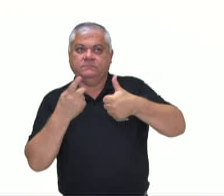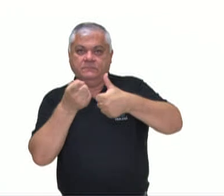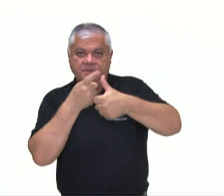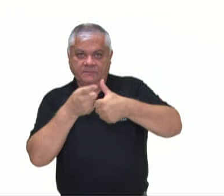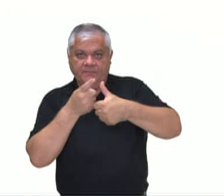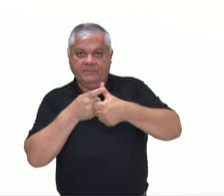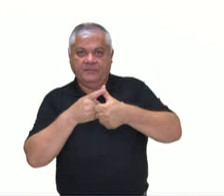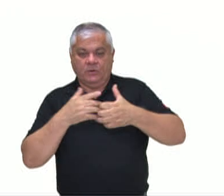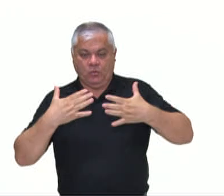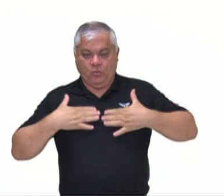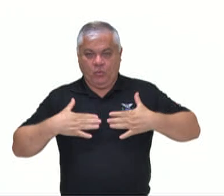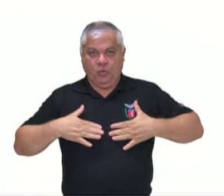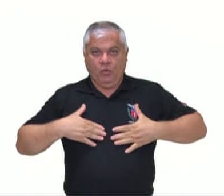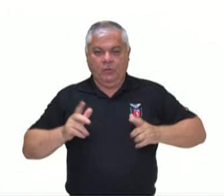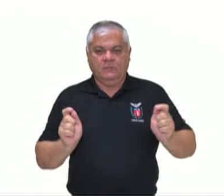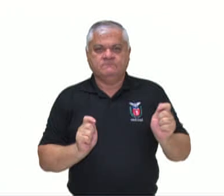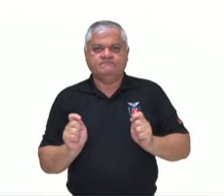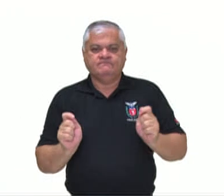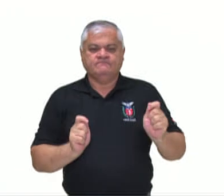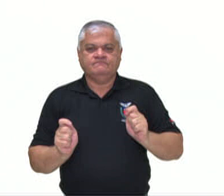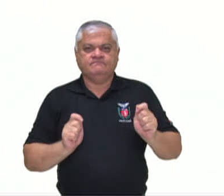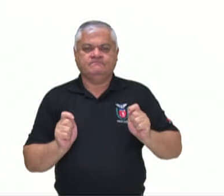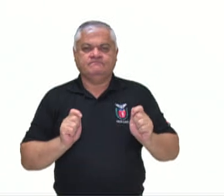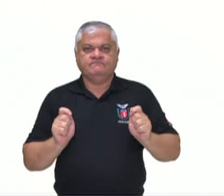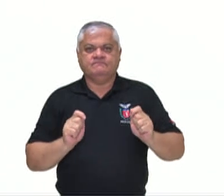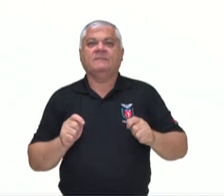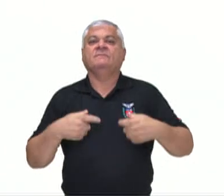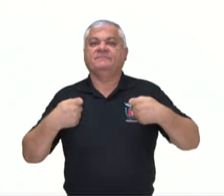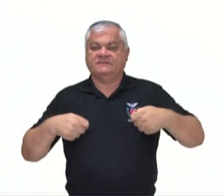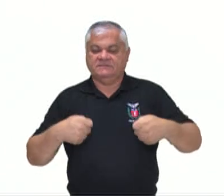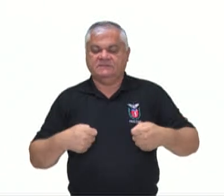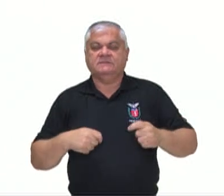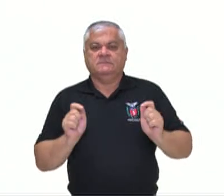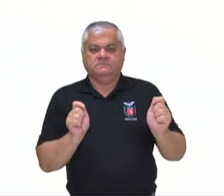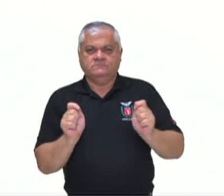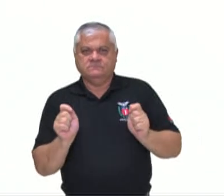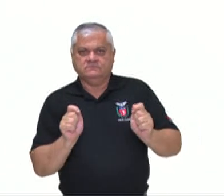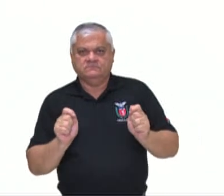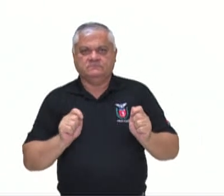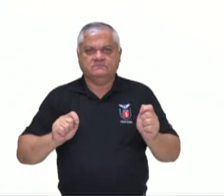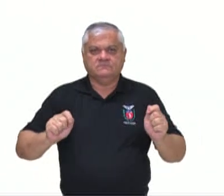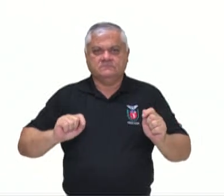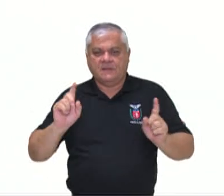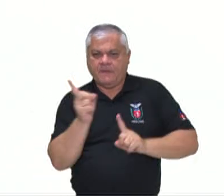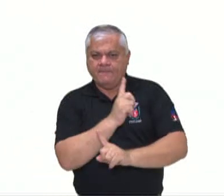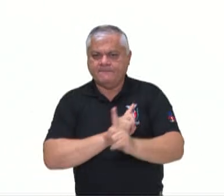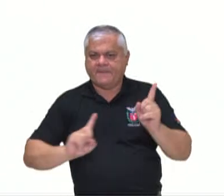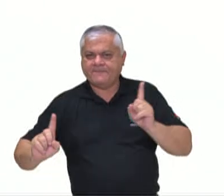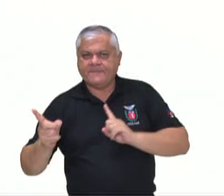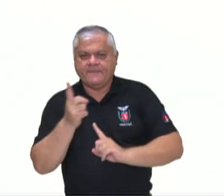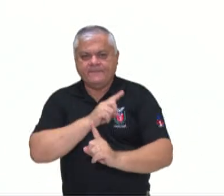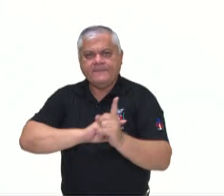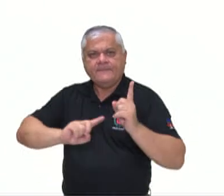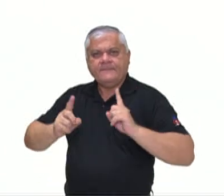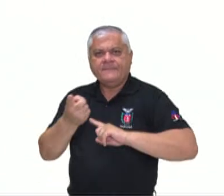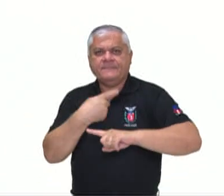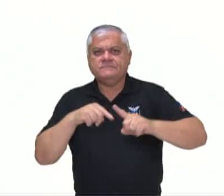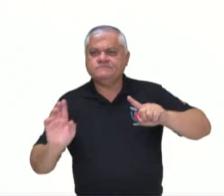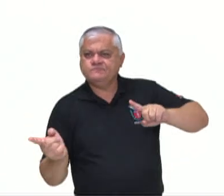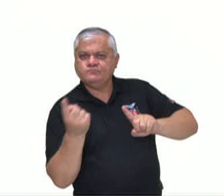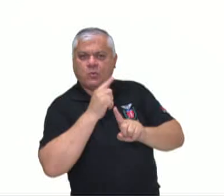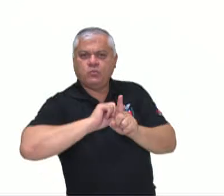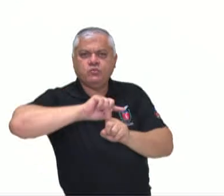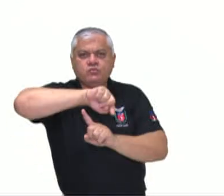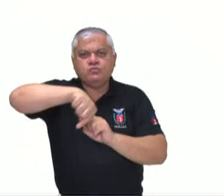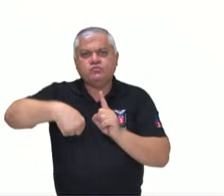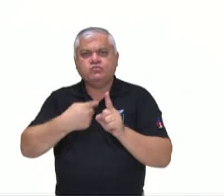do corpo. Eu tenho que dominar o meu corpo para eu poder fazer saídas bruscas, mudanças de direção, deslocamentos, saltos